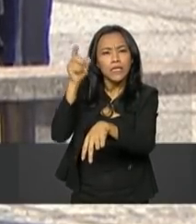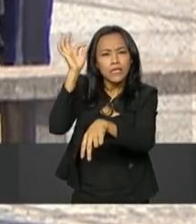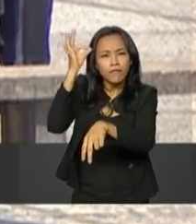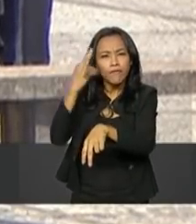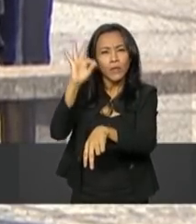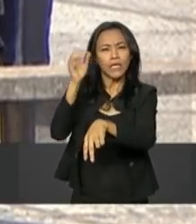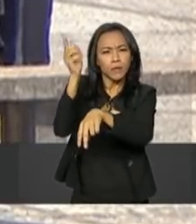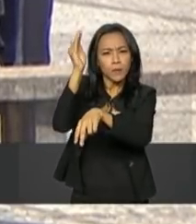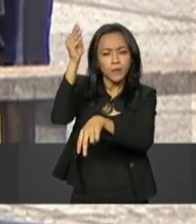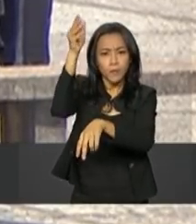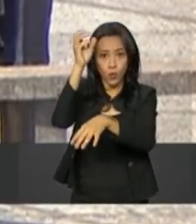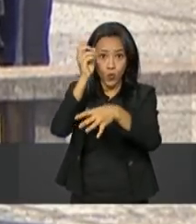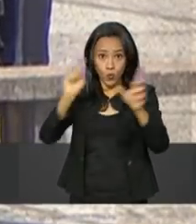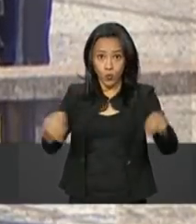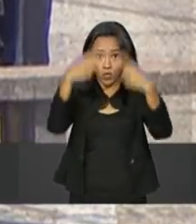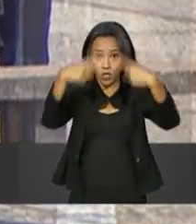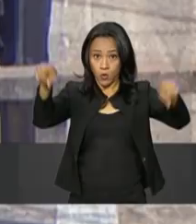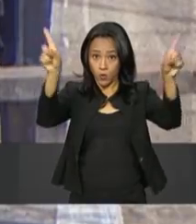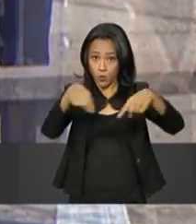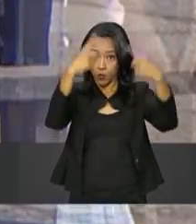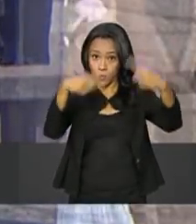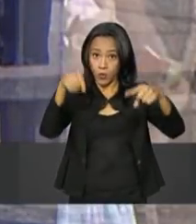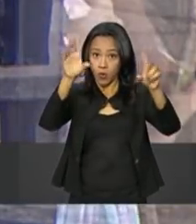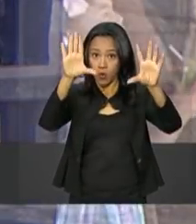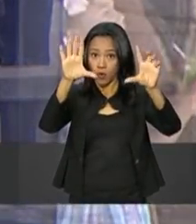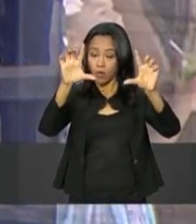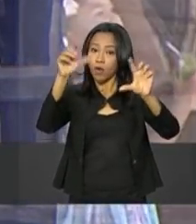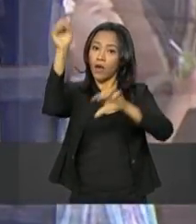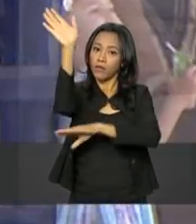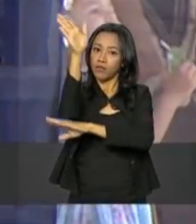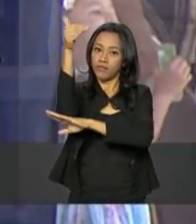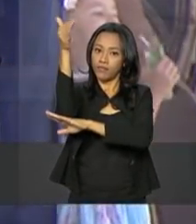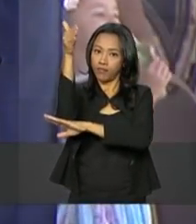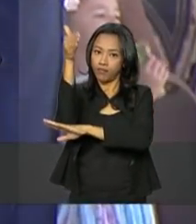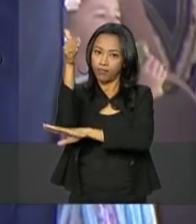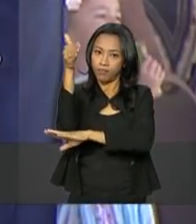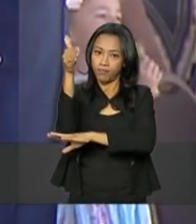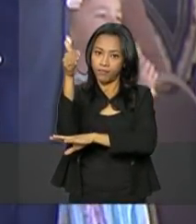do hino, ela esteja na parte de baixo do mastro.